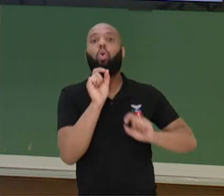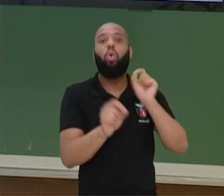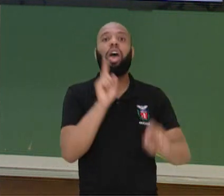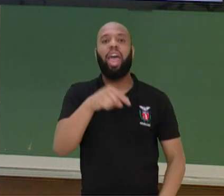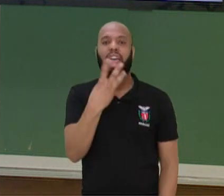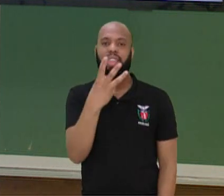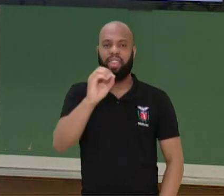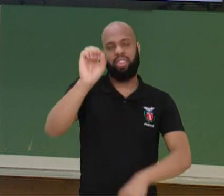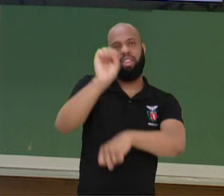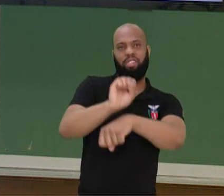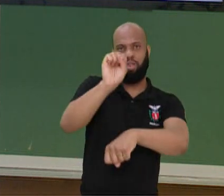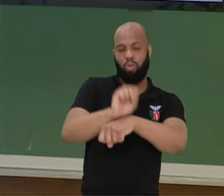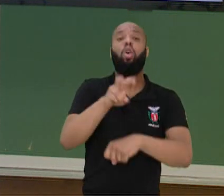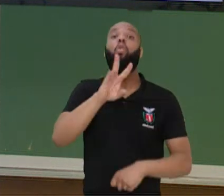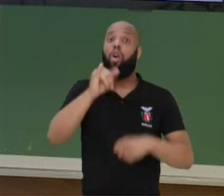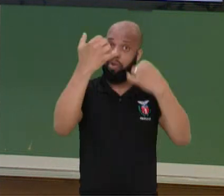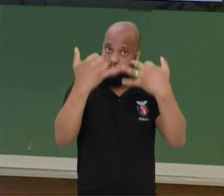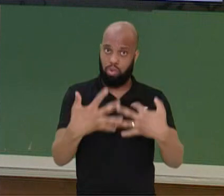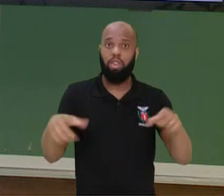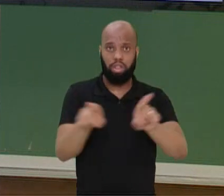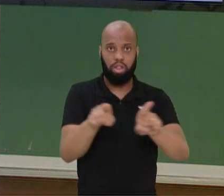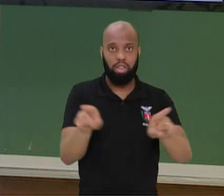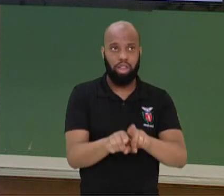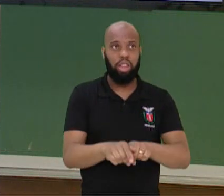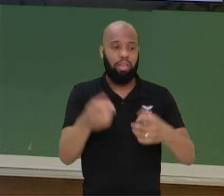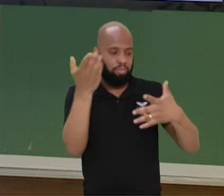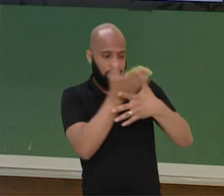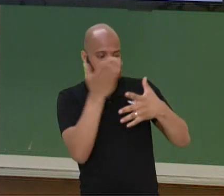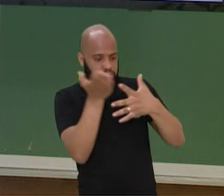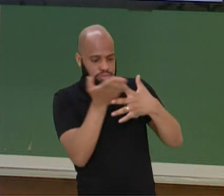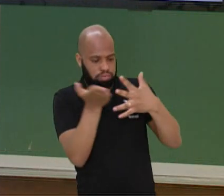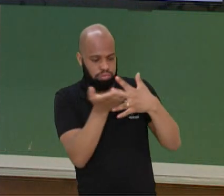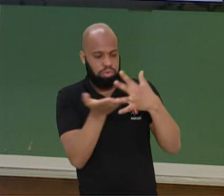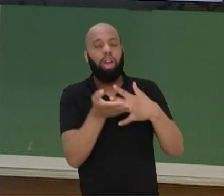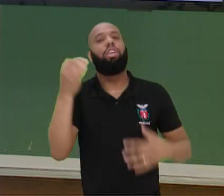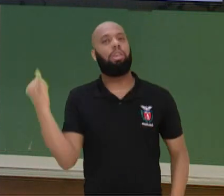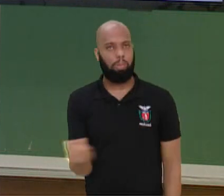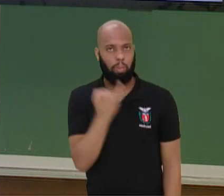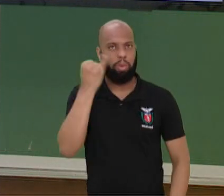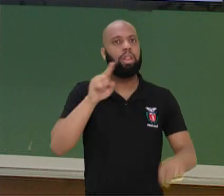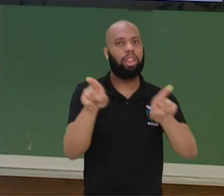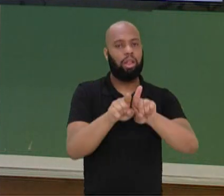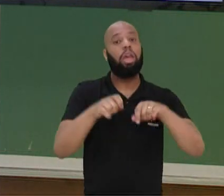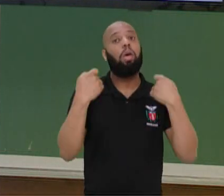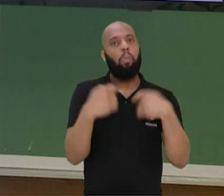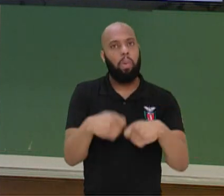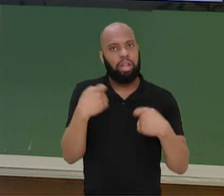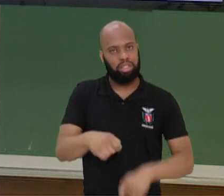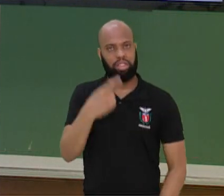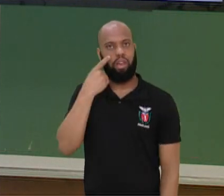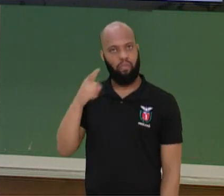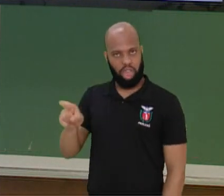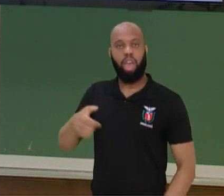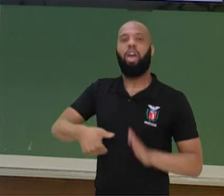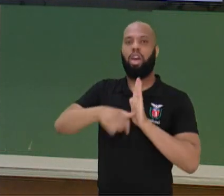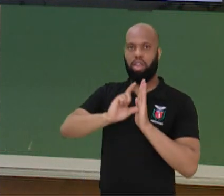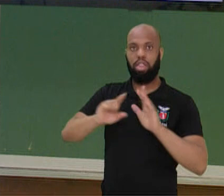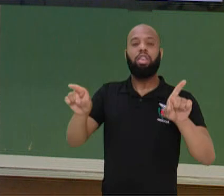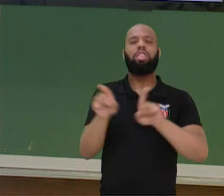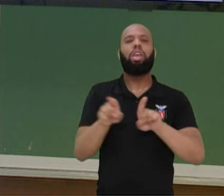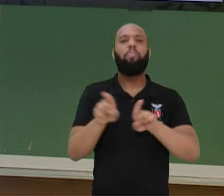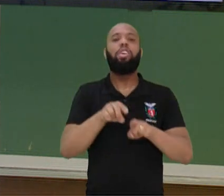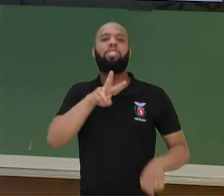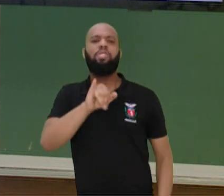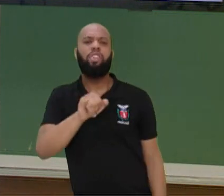entre as séries e esses intervalos são muito importantes, devem ser considerados. Velocidade de execução